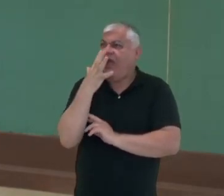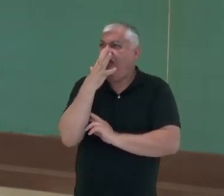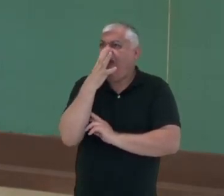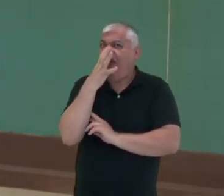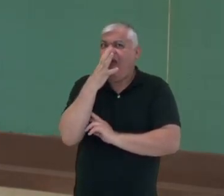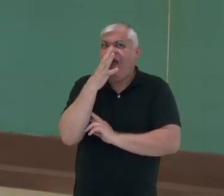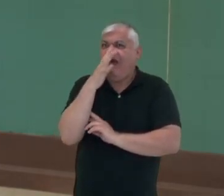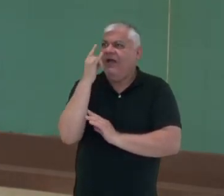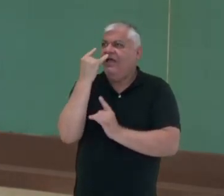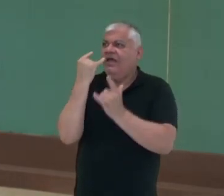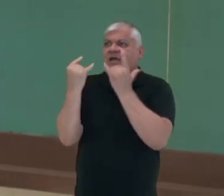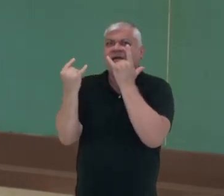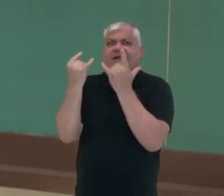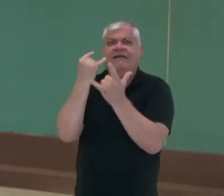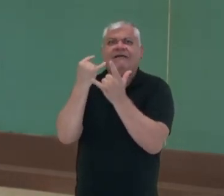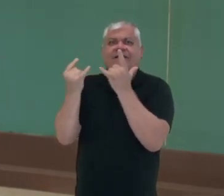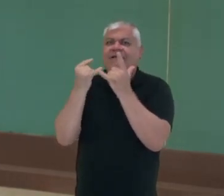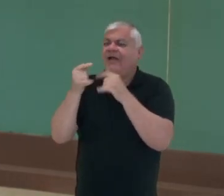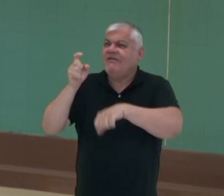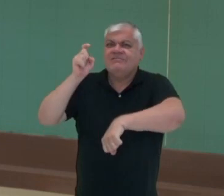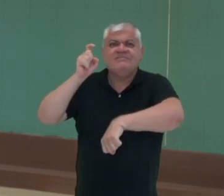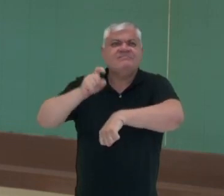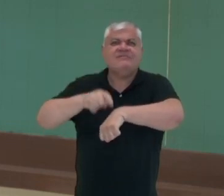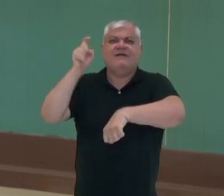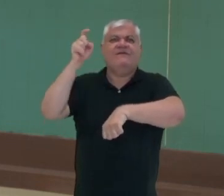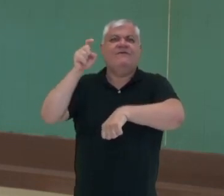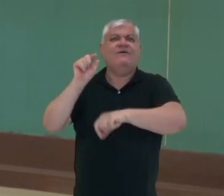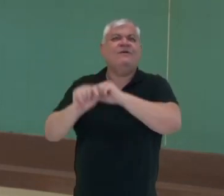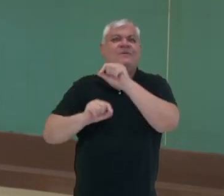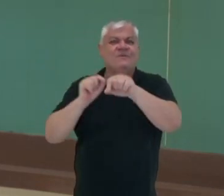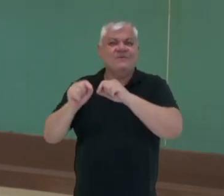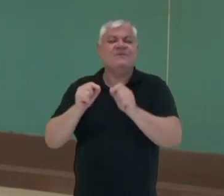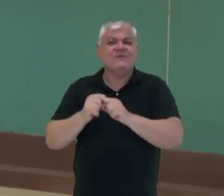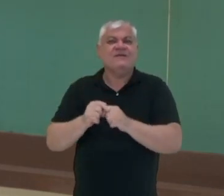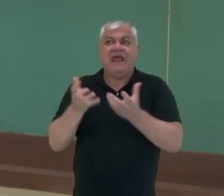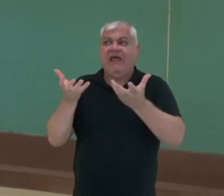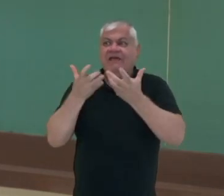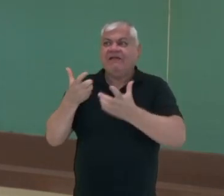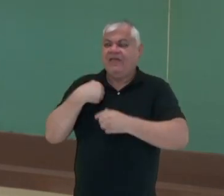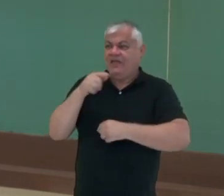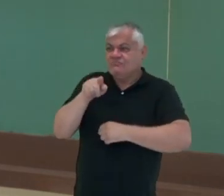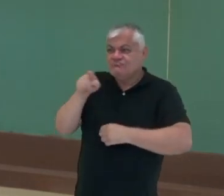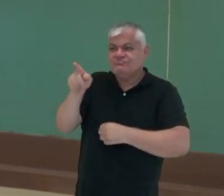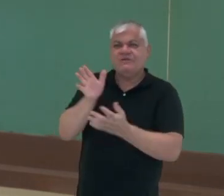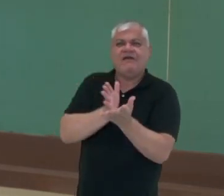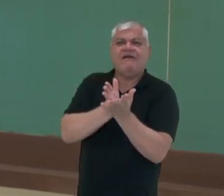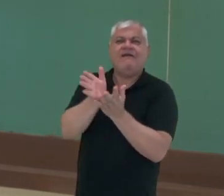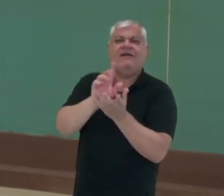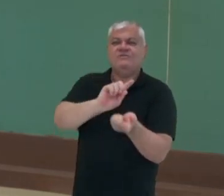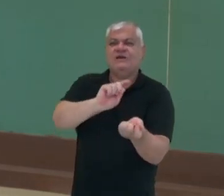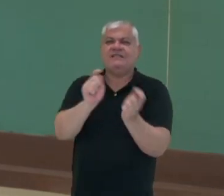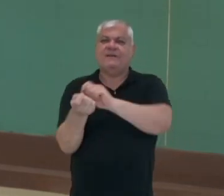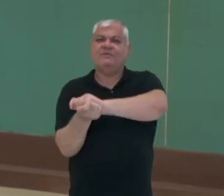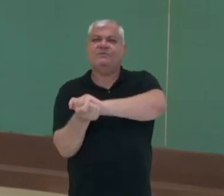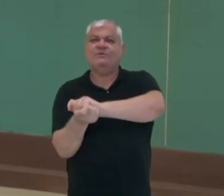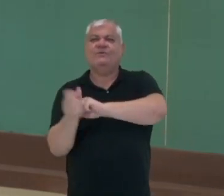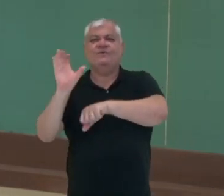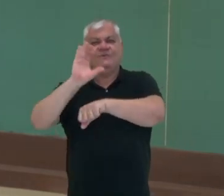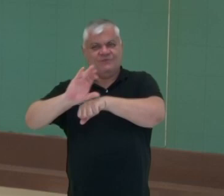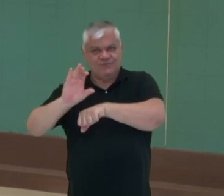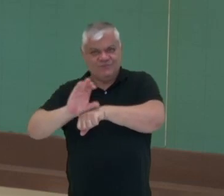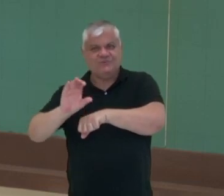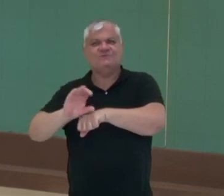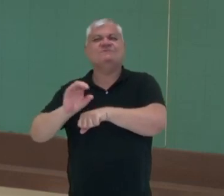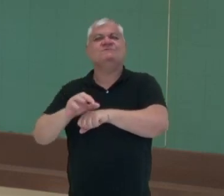mesmo momento que ela teve essa iniciação com a performance, ela já mudou o curso dela, já